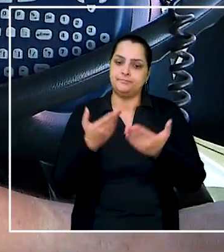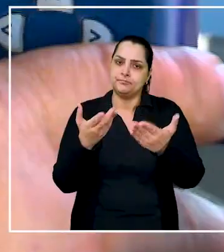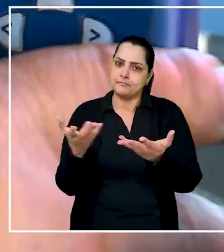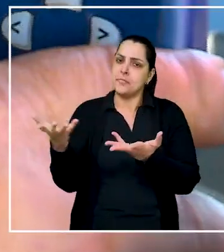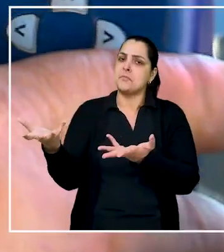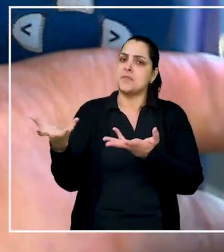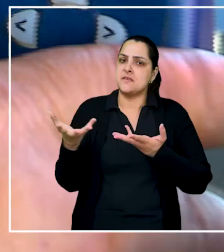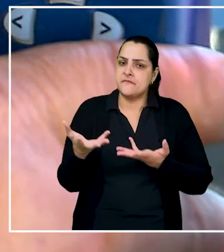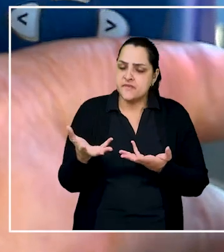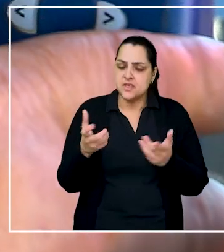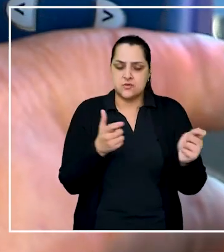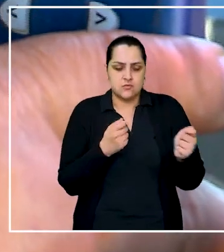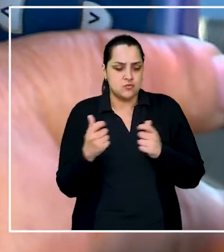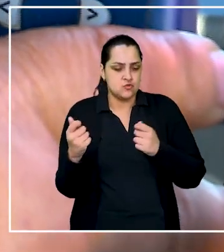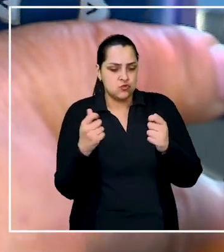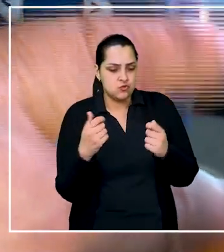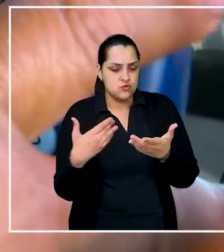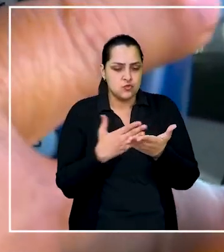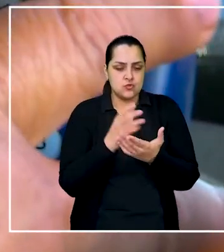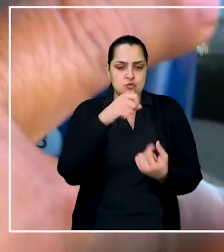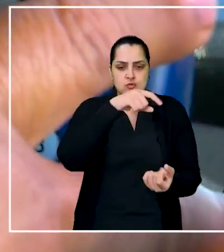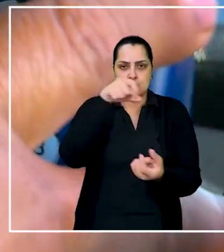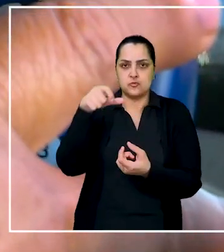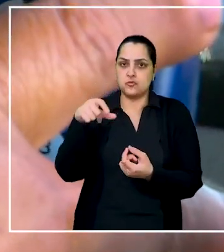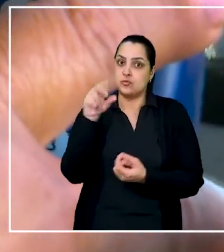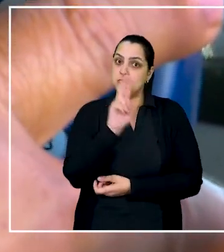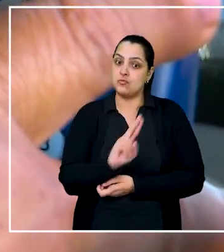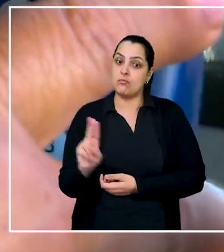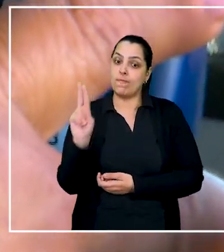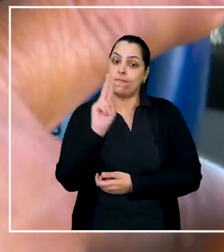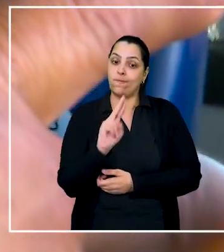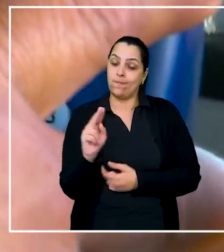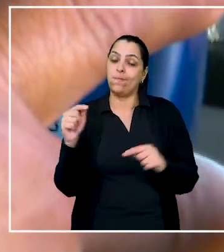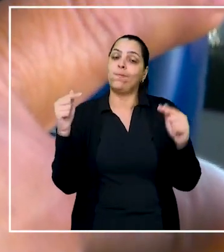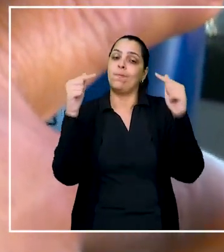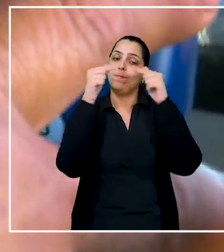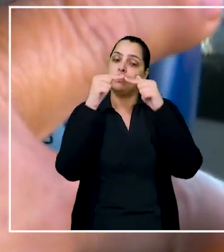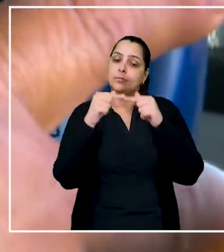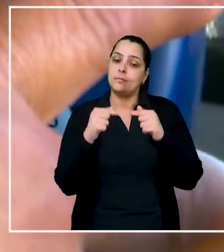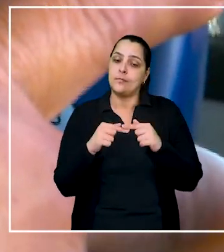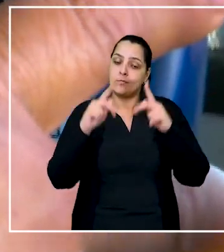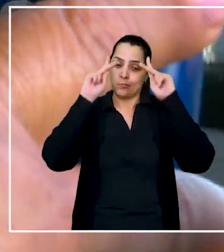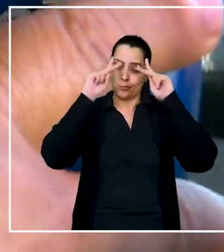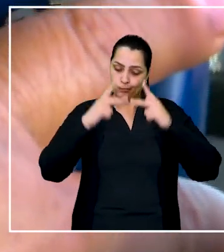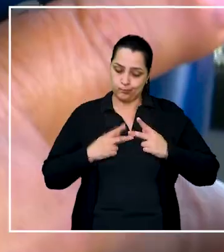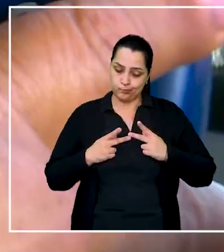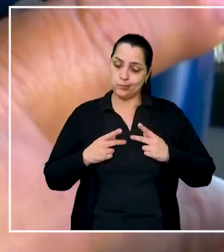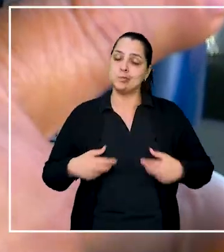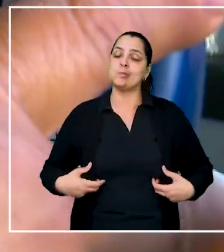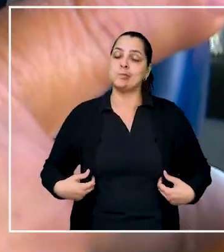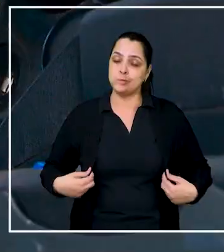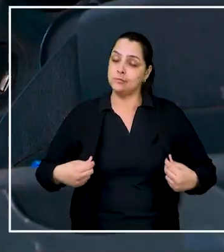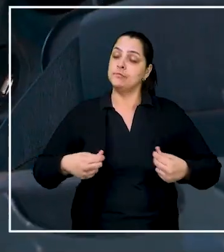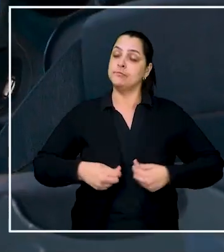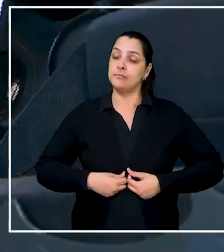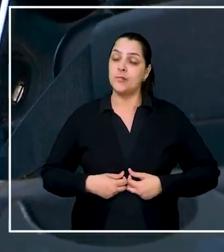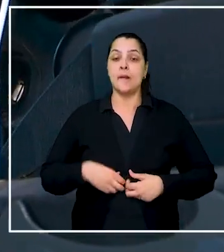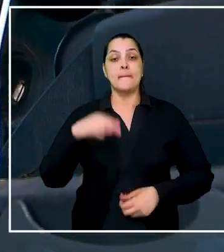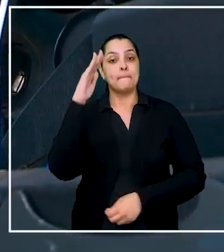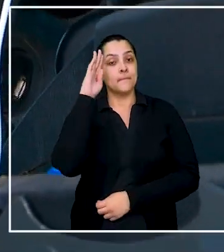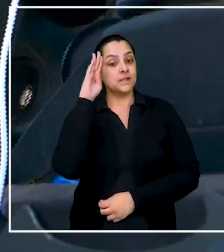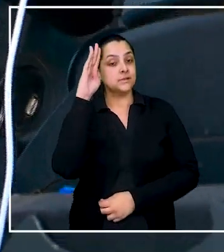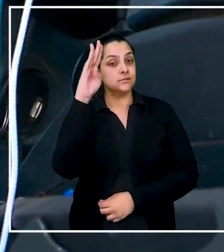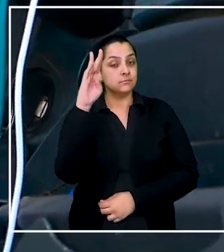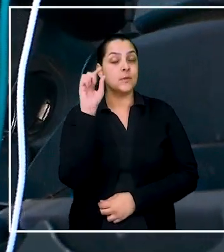eletrônicos, eles são bem-vindos quando utilizados com uma visão humanista. Então,